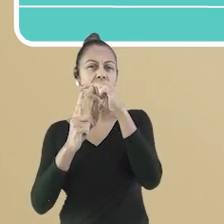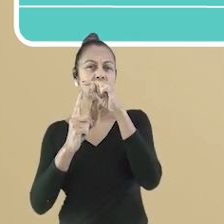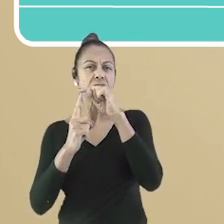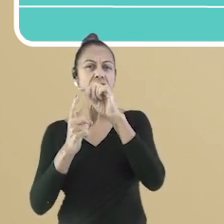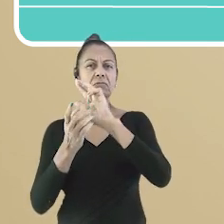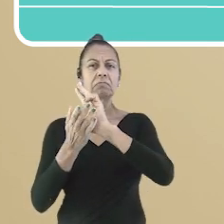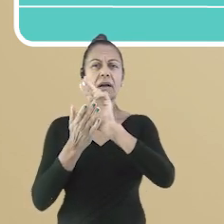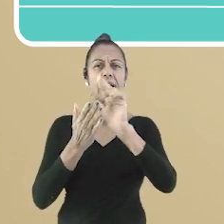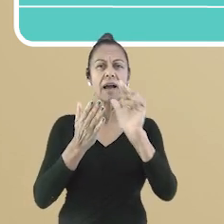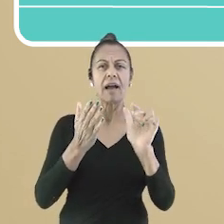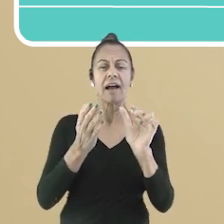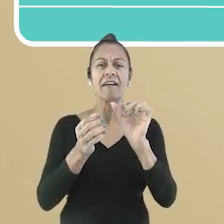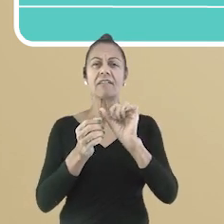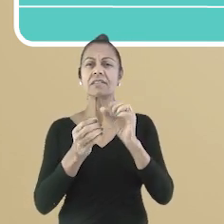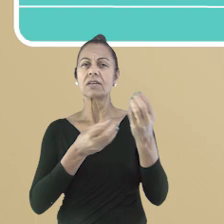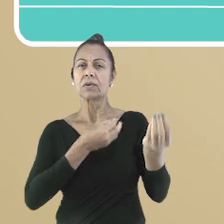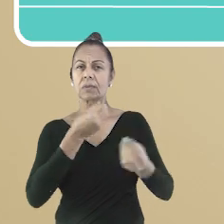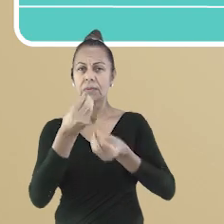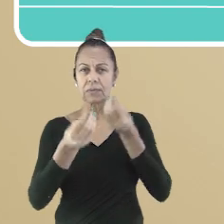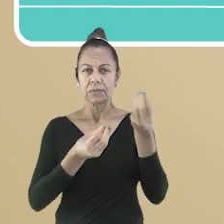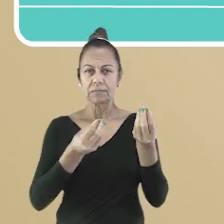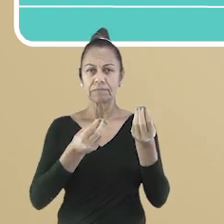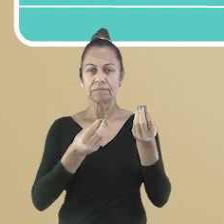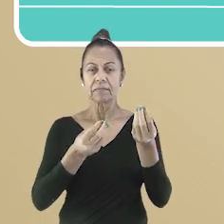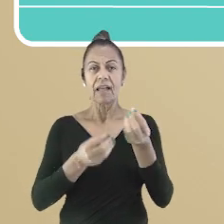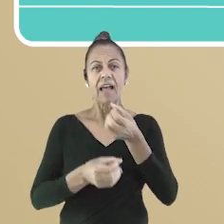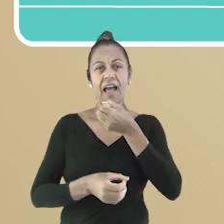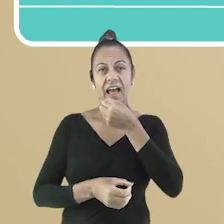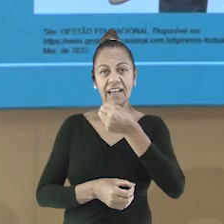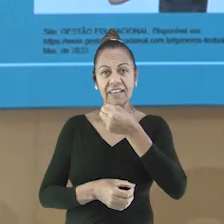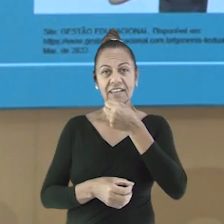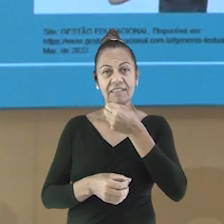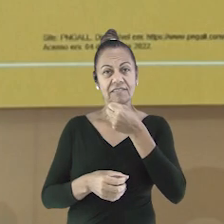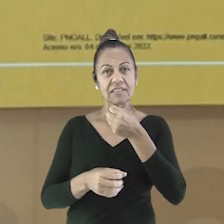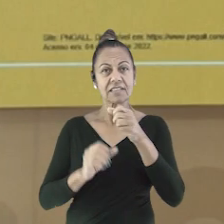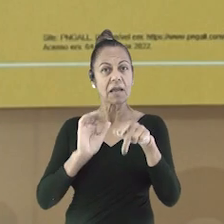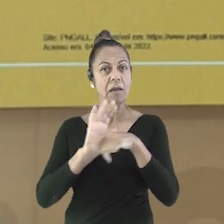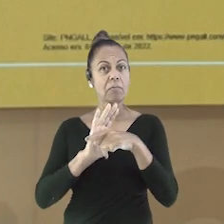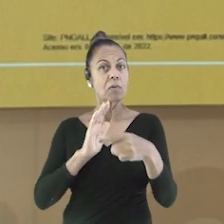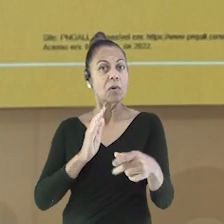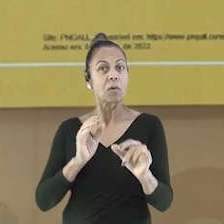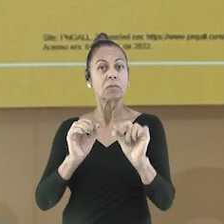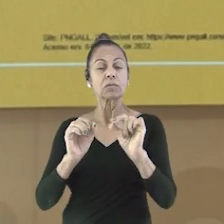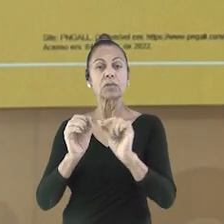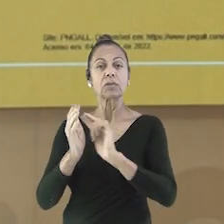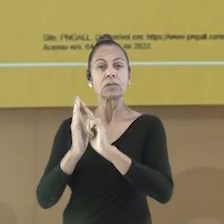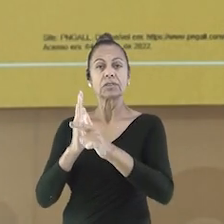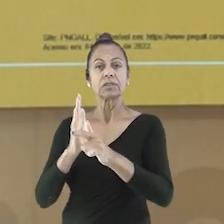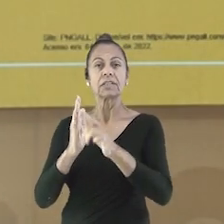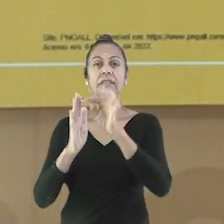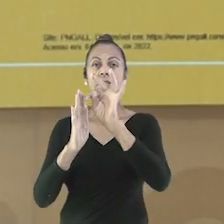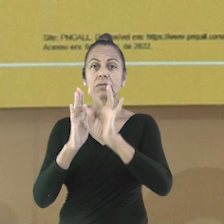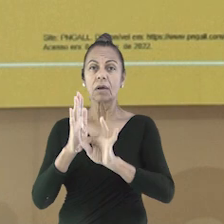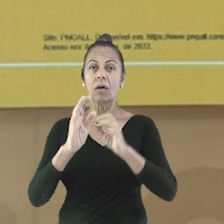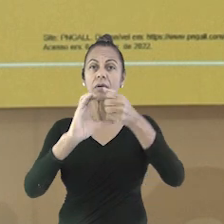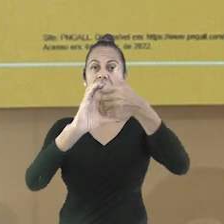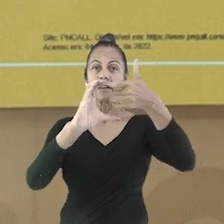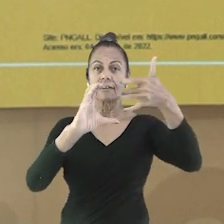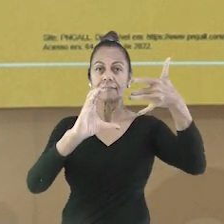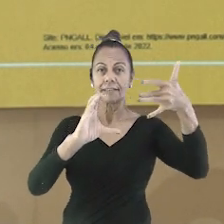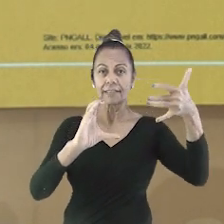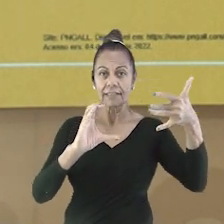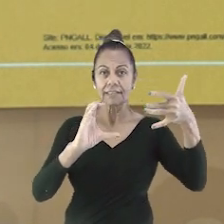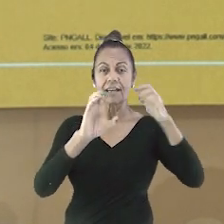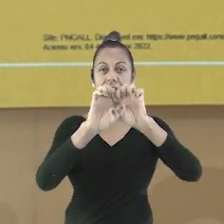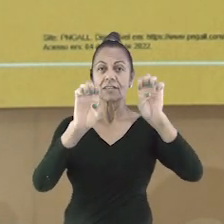conteúdo, seu estilo, sua estrutura e sua função. A entrevista é um gênero textual, pois